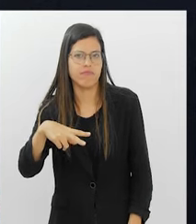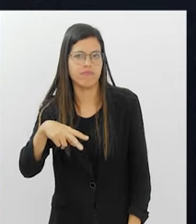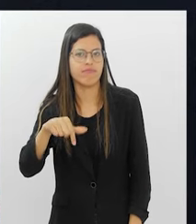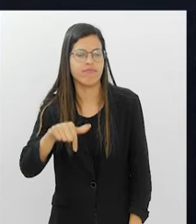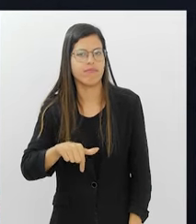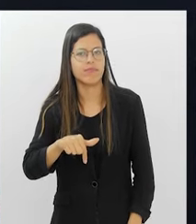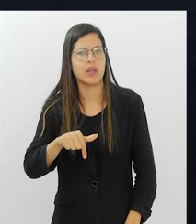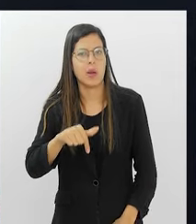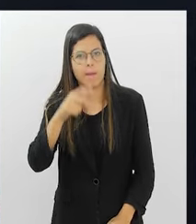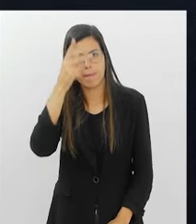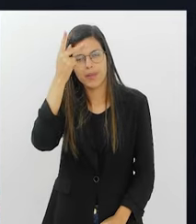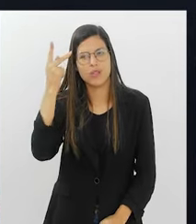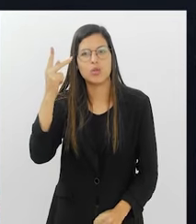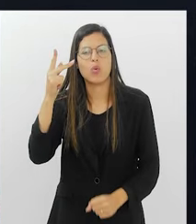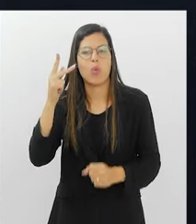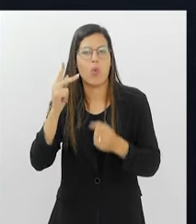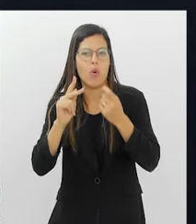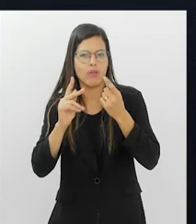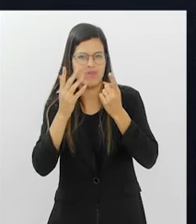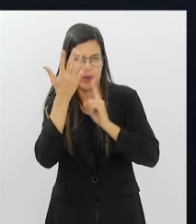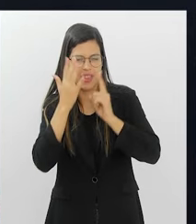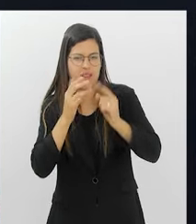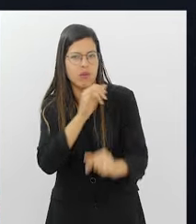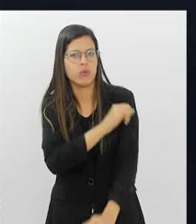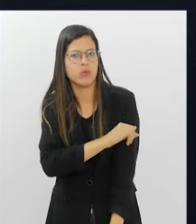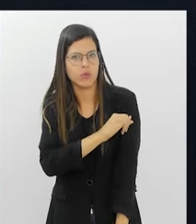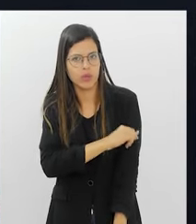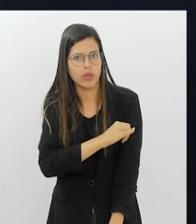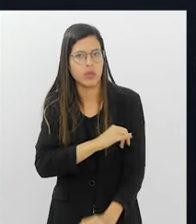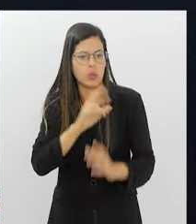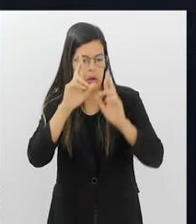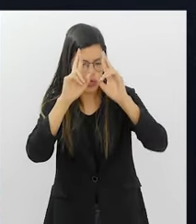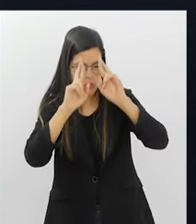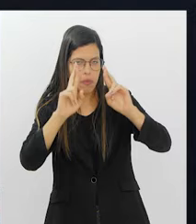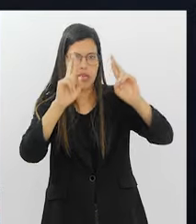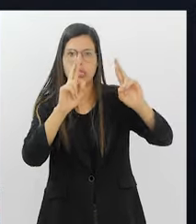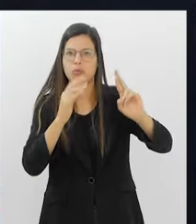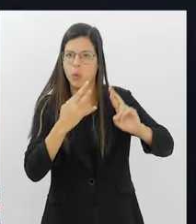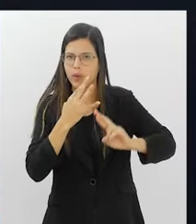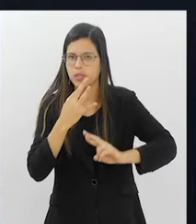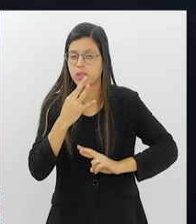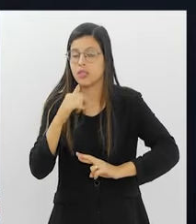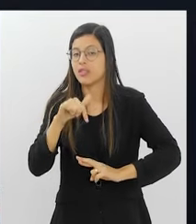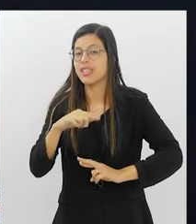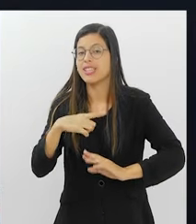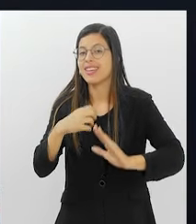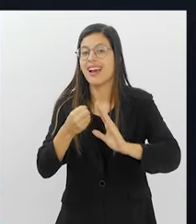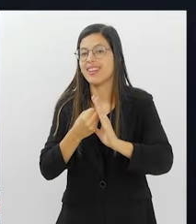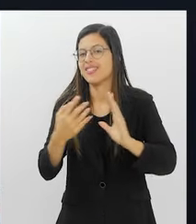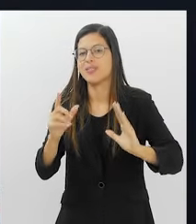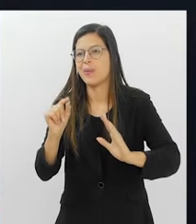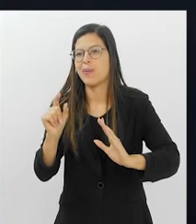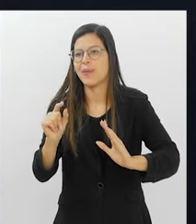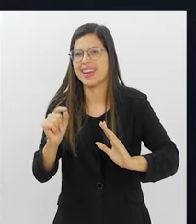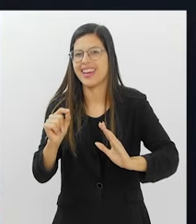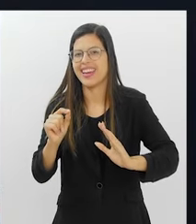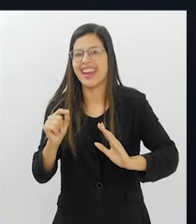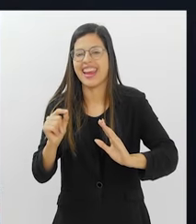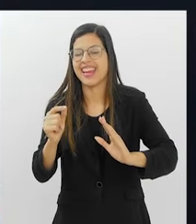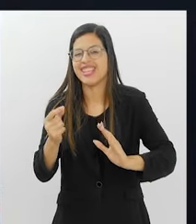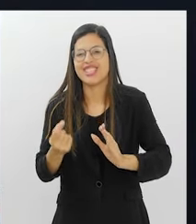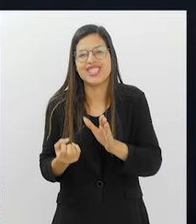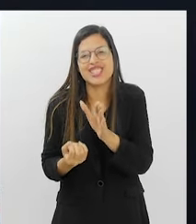Carnaval carioca né Muito conceituado eh respeitado e o Fernando horta tem essa característica de de criar